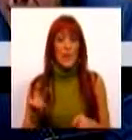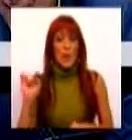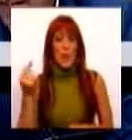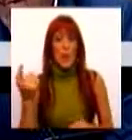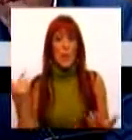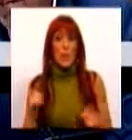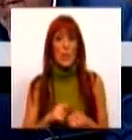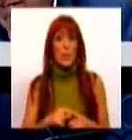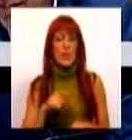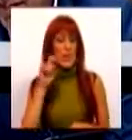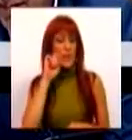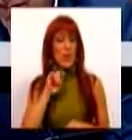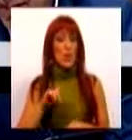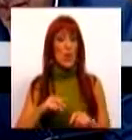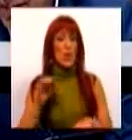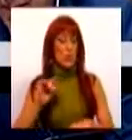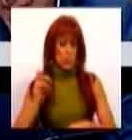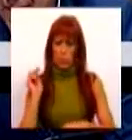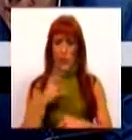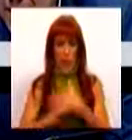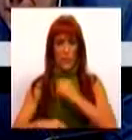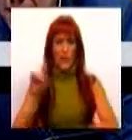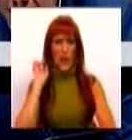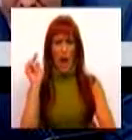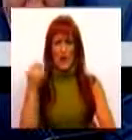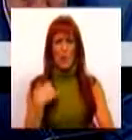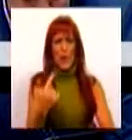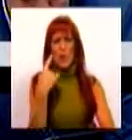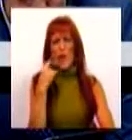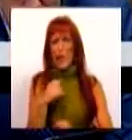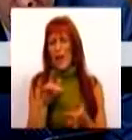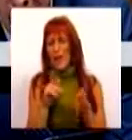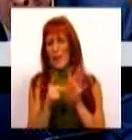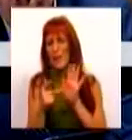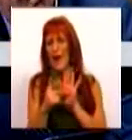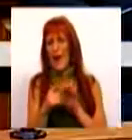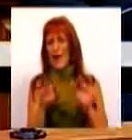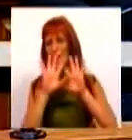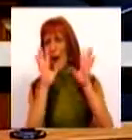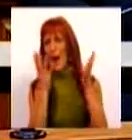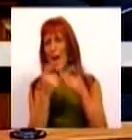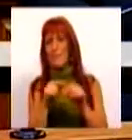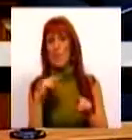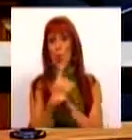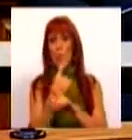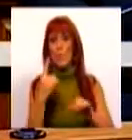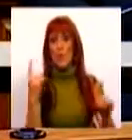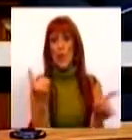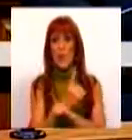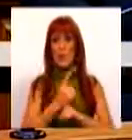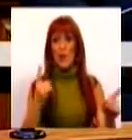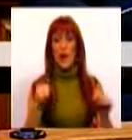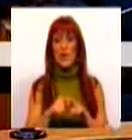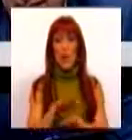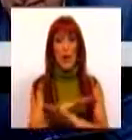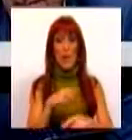Apesar de tudo, advoguei o número de anos suficiente para conhecer essas técnicas de barra. Mas uma das razões pelas quais